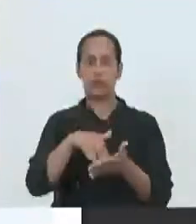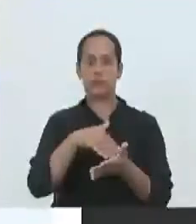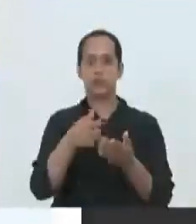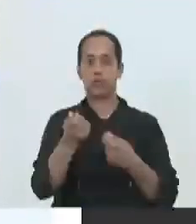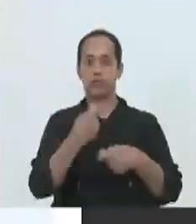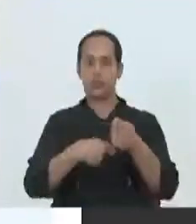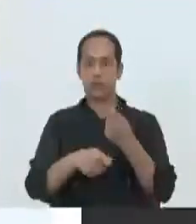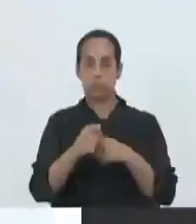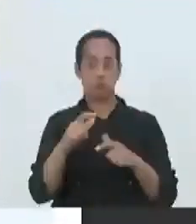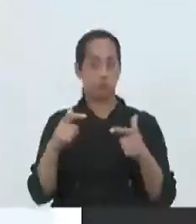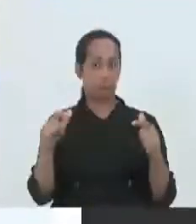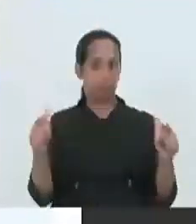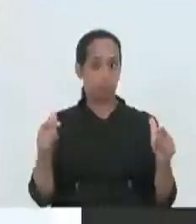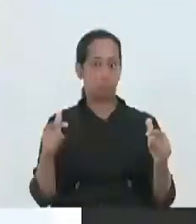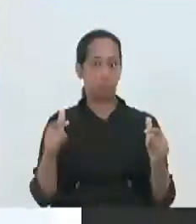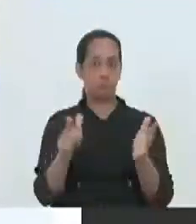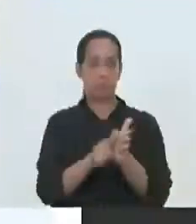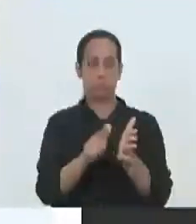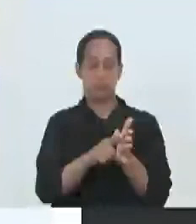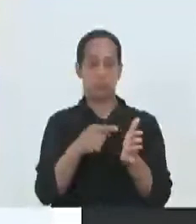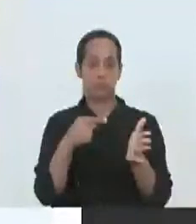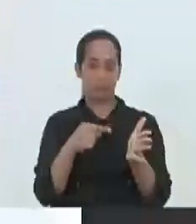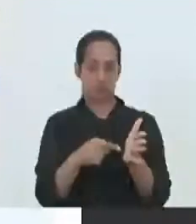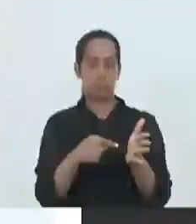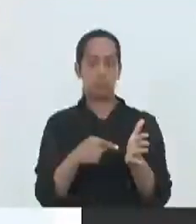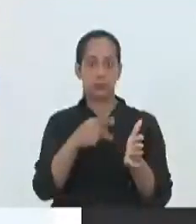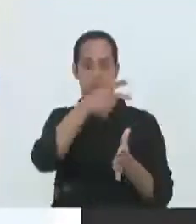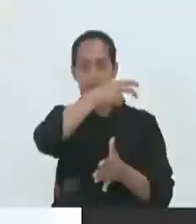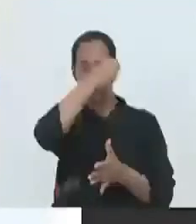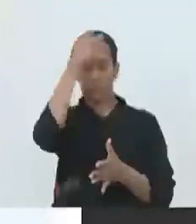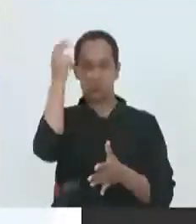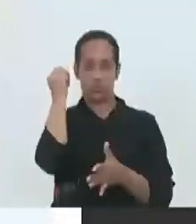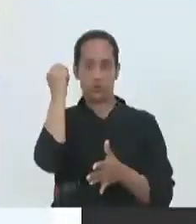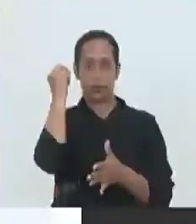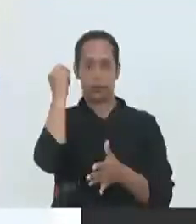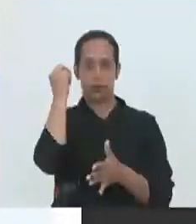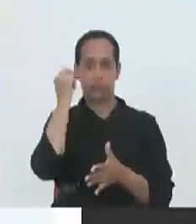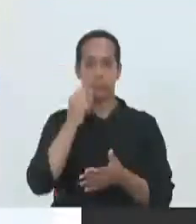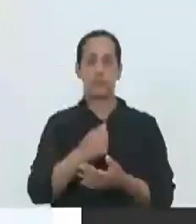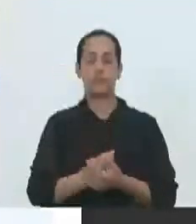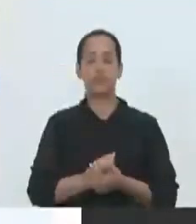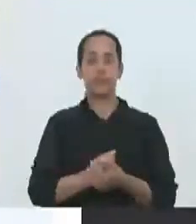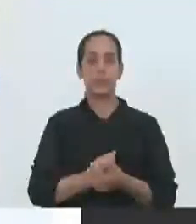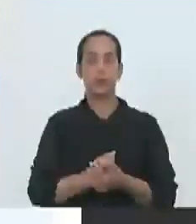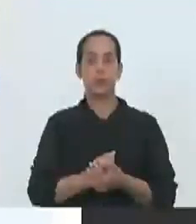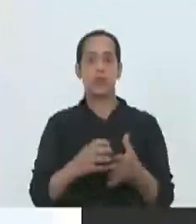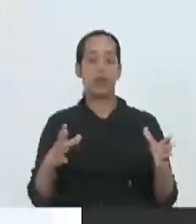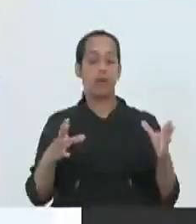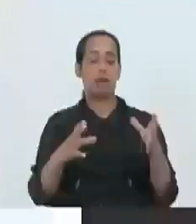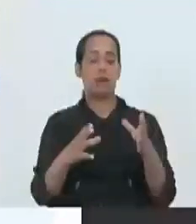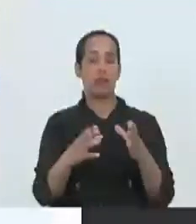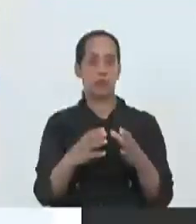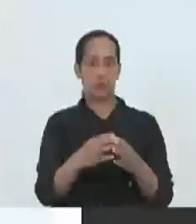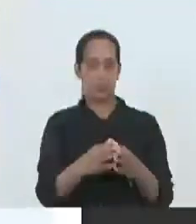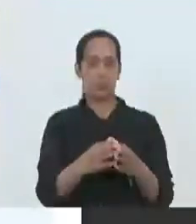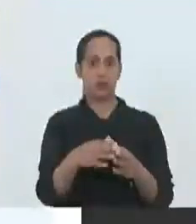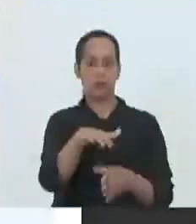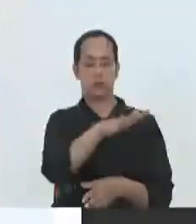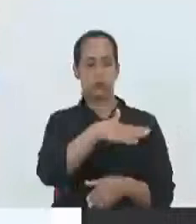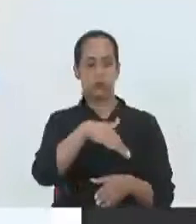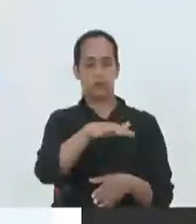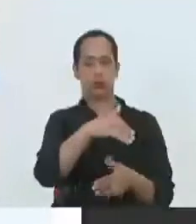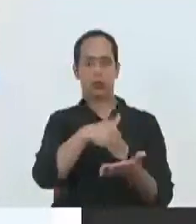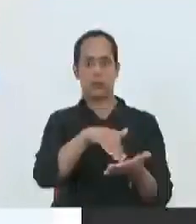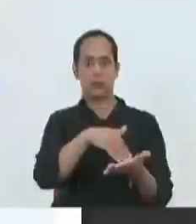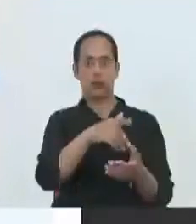pagamento da prefeitura tirando Secretaria da Educação e da Saúde estão agrupadas na Secretaria de gestão então boa parte das